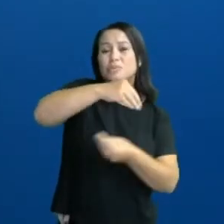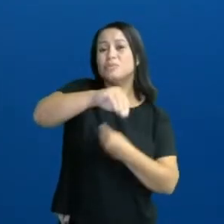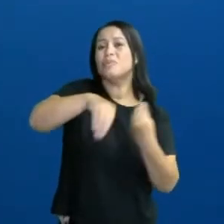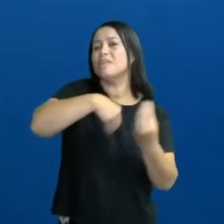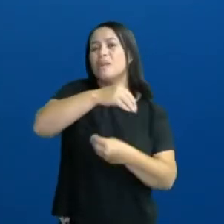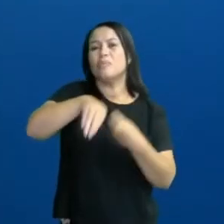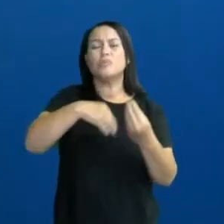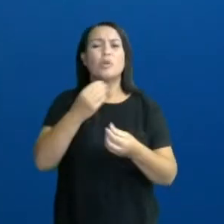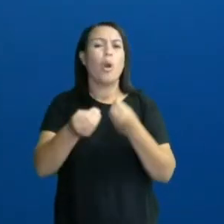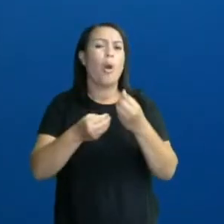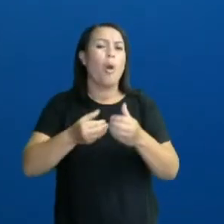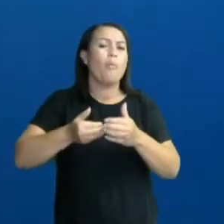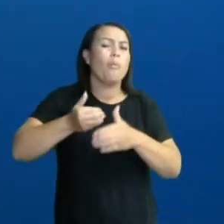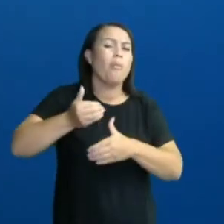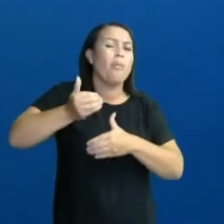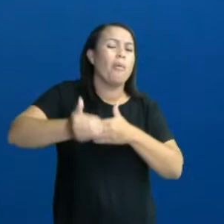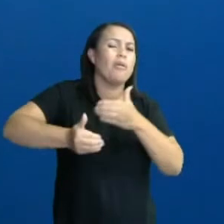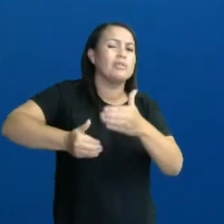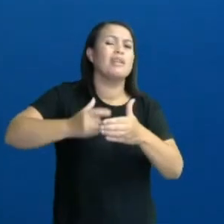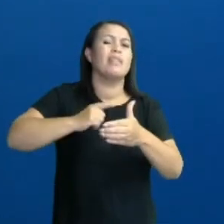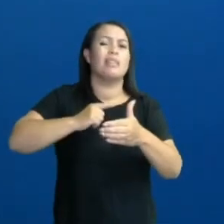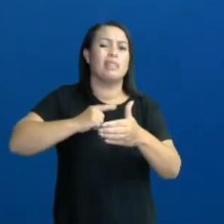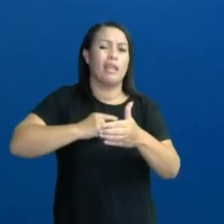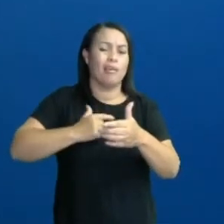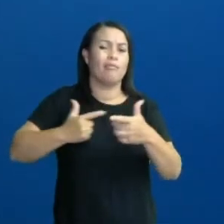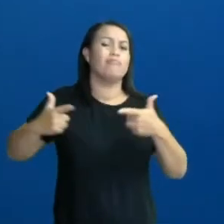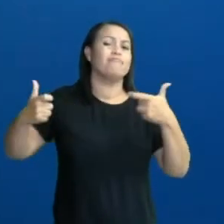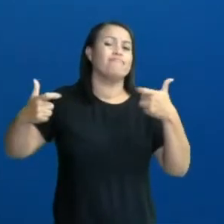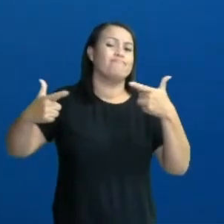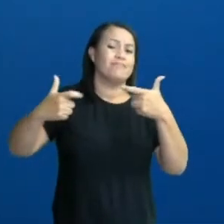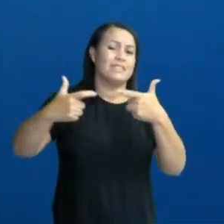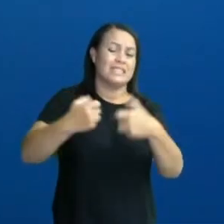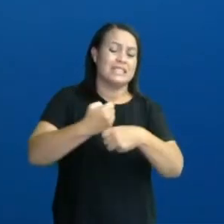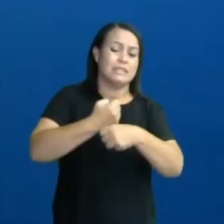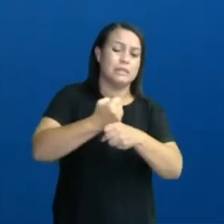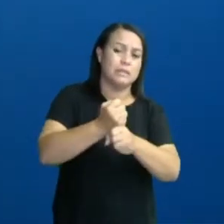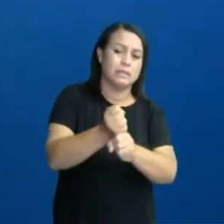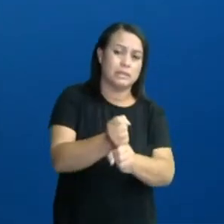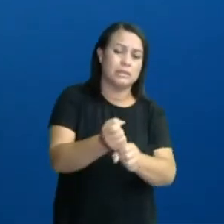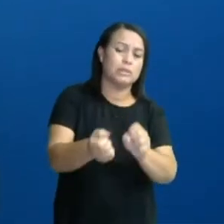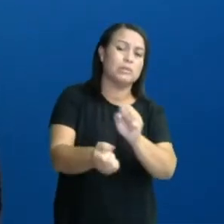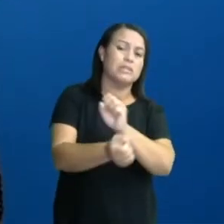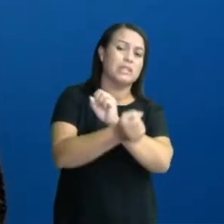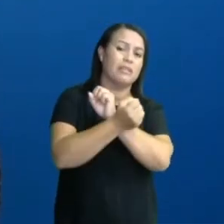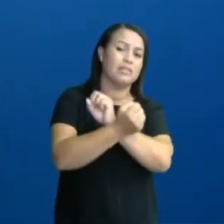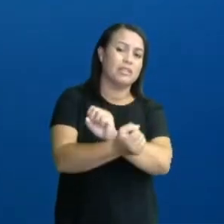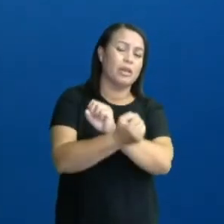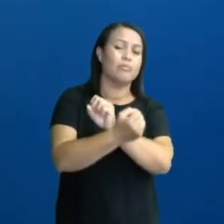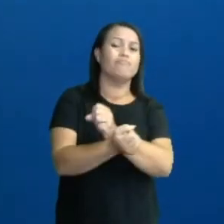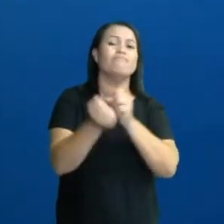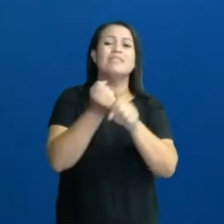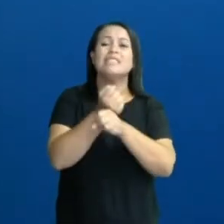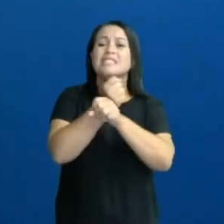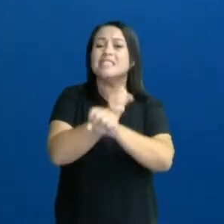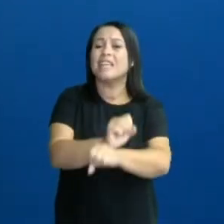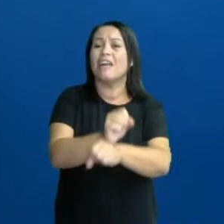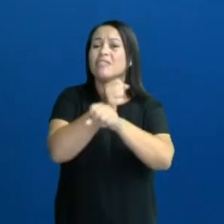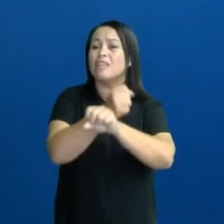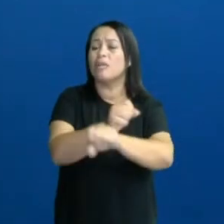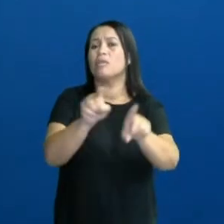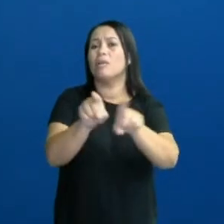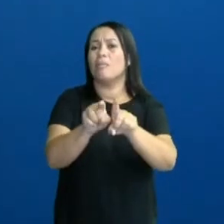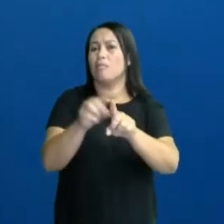acontecer foi feito à base de sangue, à base de exploração, de escravidão, né? Não foi bonito